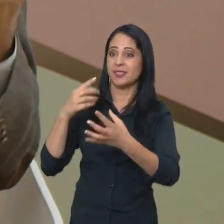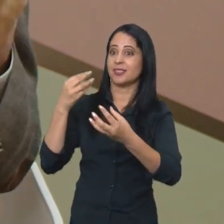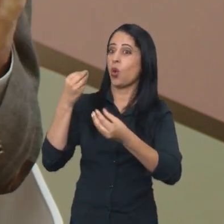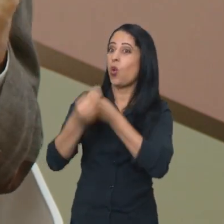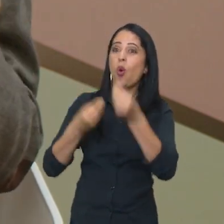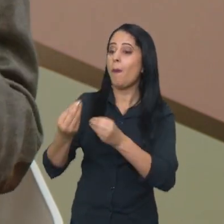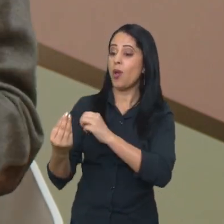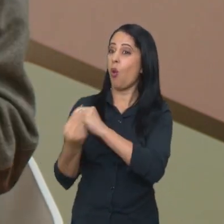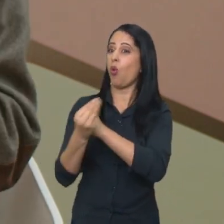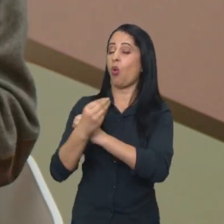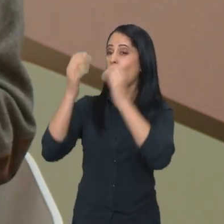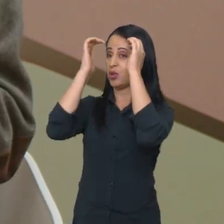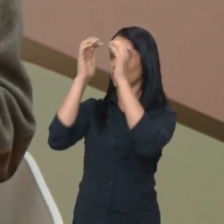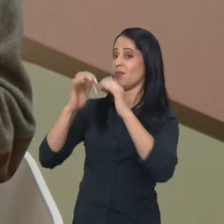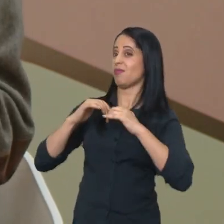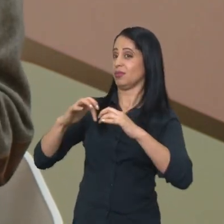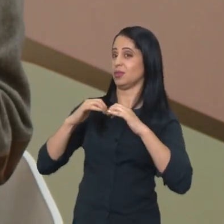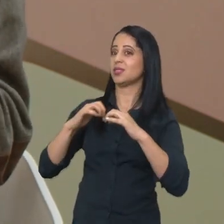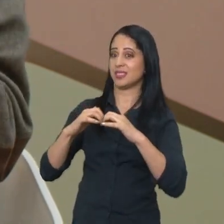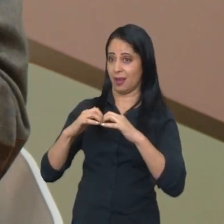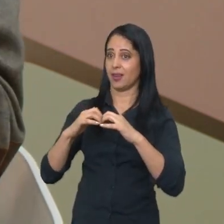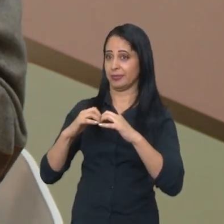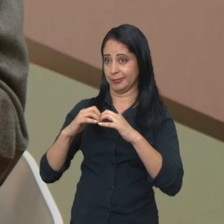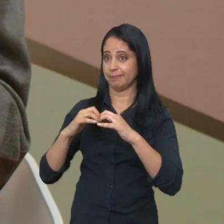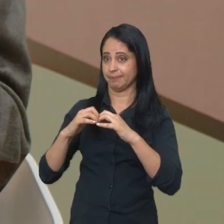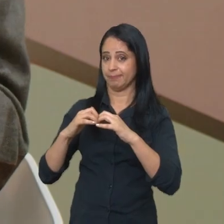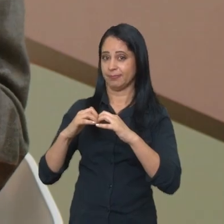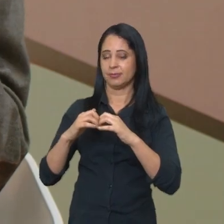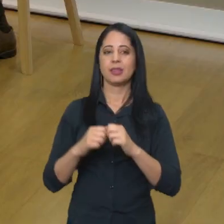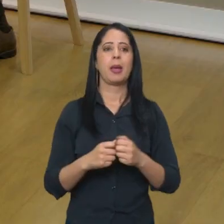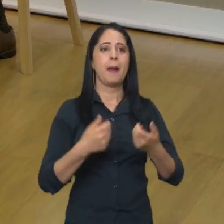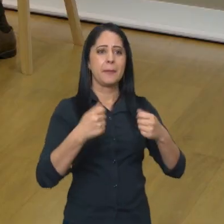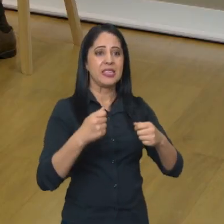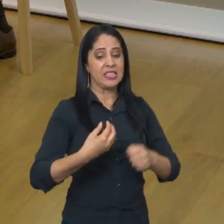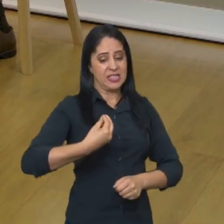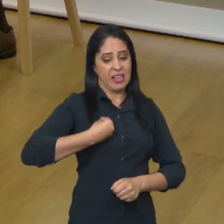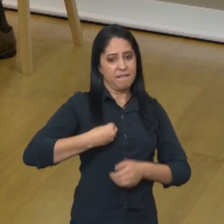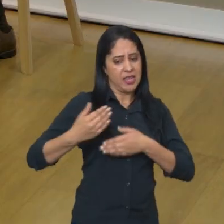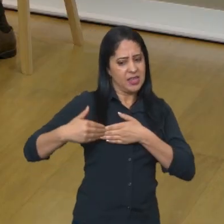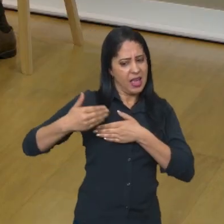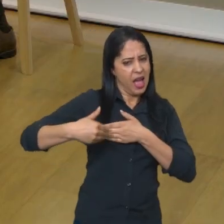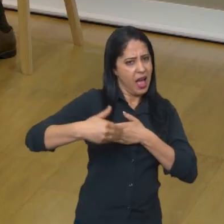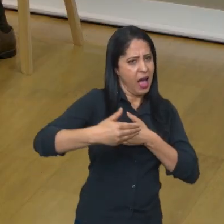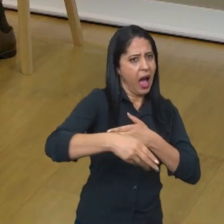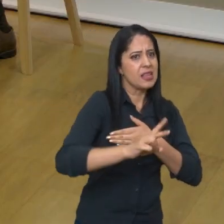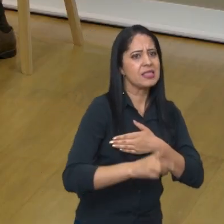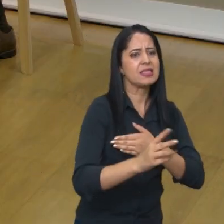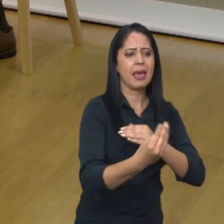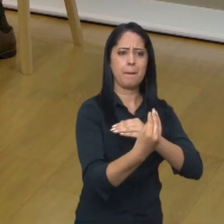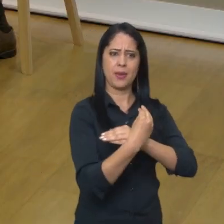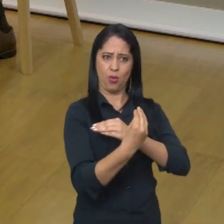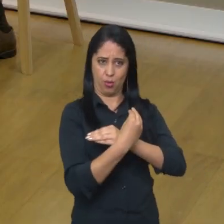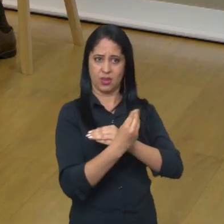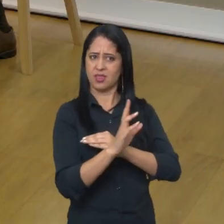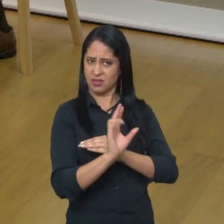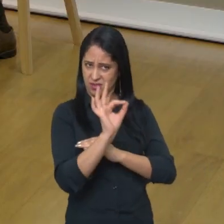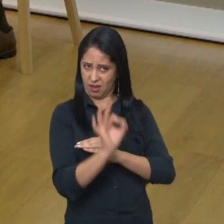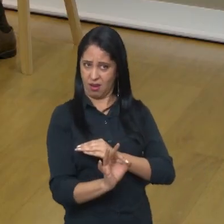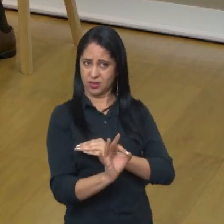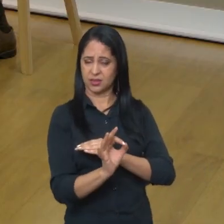minha cabeça, né? É um combo geral. É um cuidado durante toda a vida, né, doutor? É um cuidado durante toda a